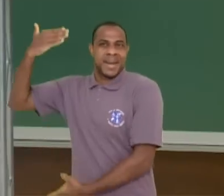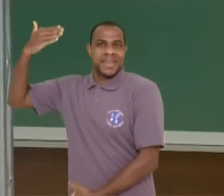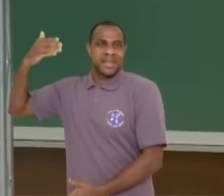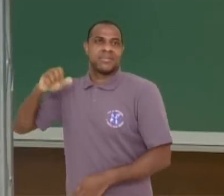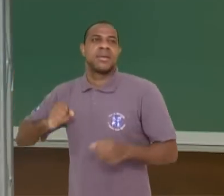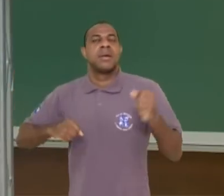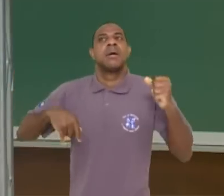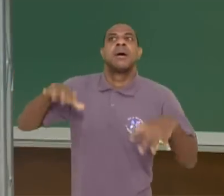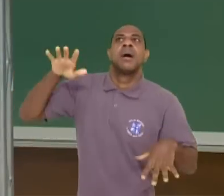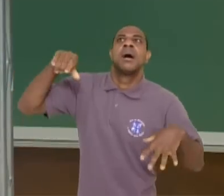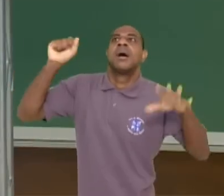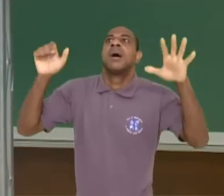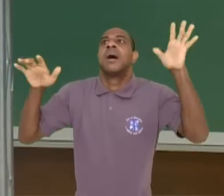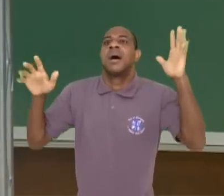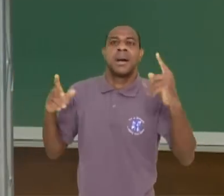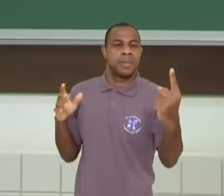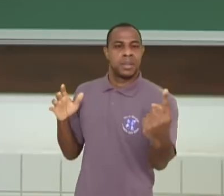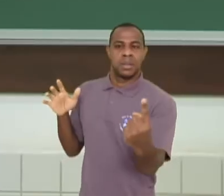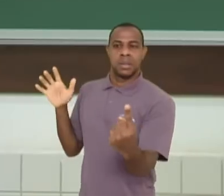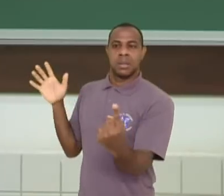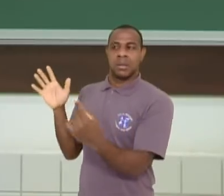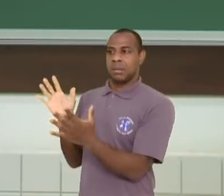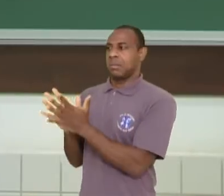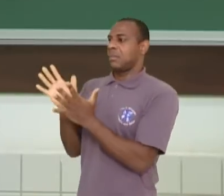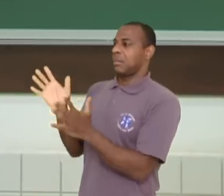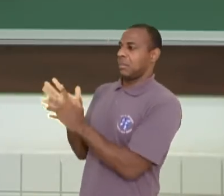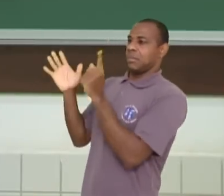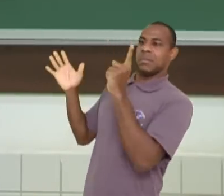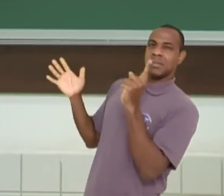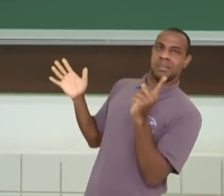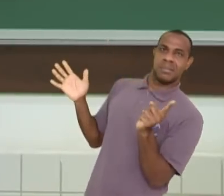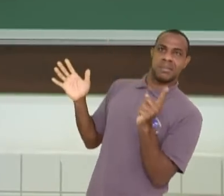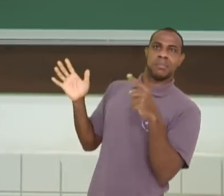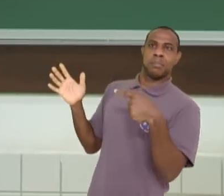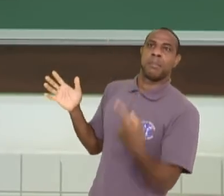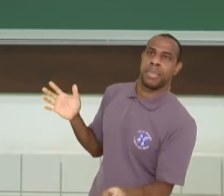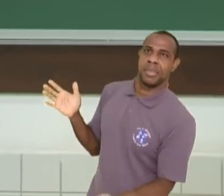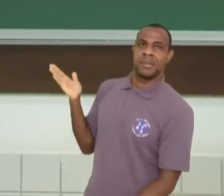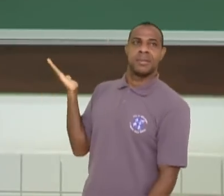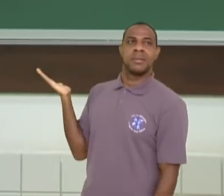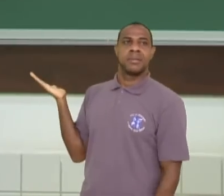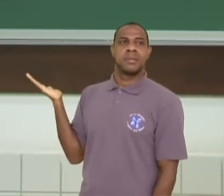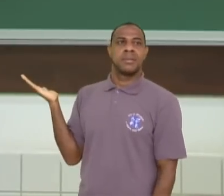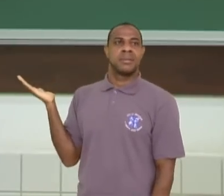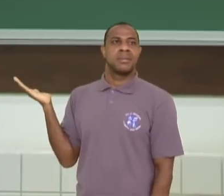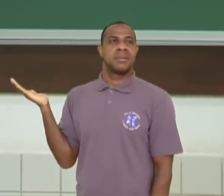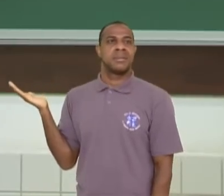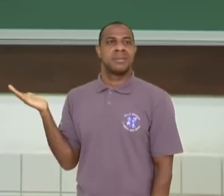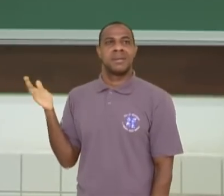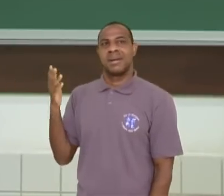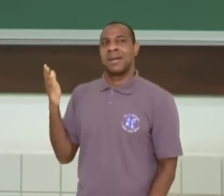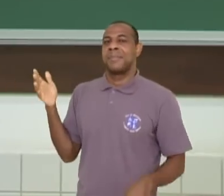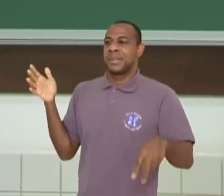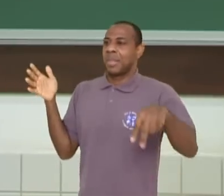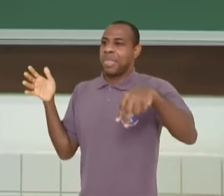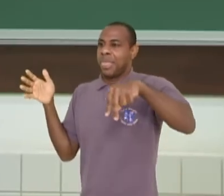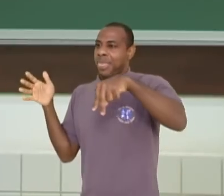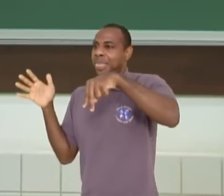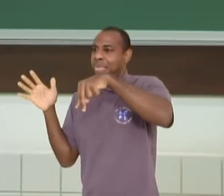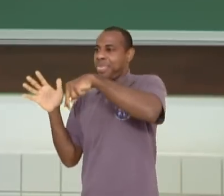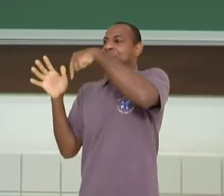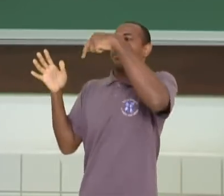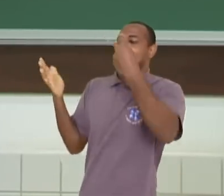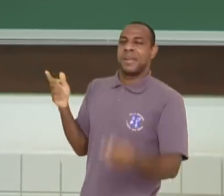tudo isso daí acaba sendo o quê? Retratado no imaginário, tanto do mímico quanto do espectador, né?